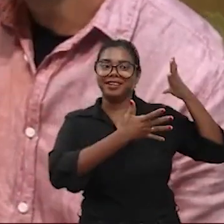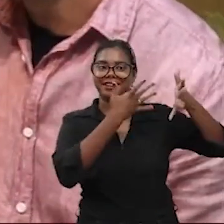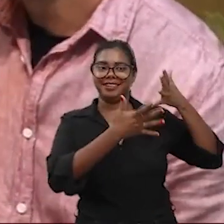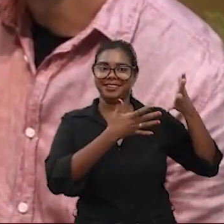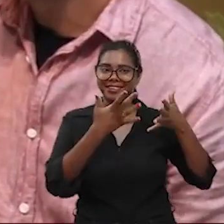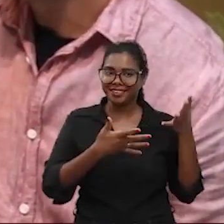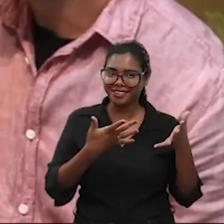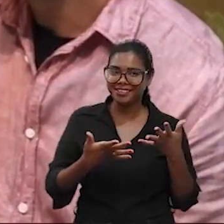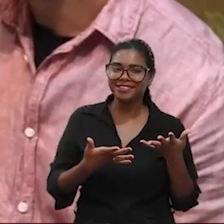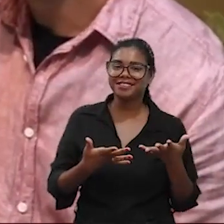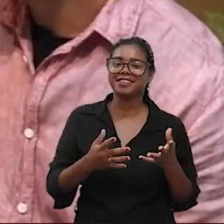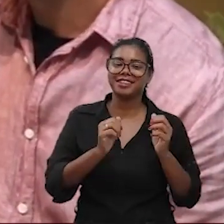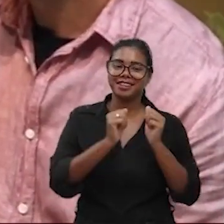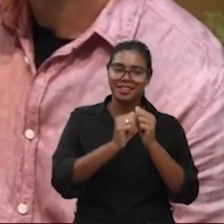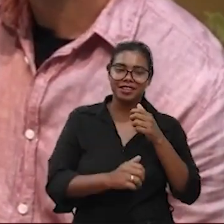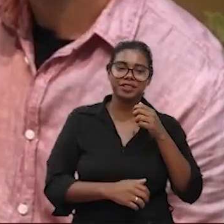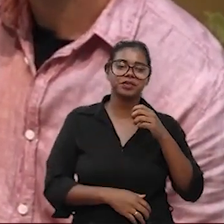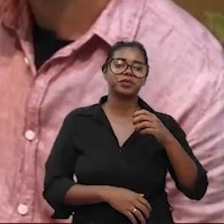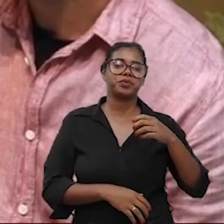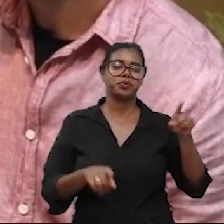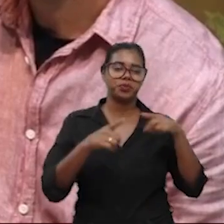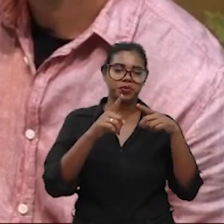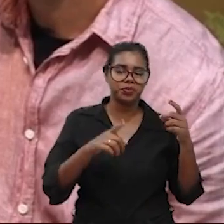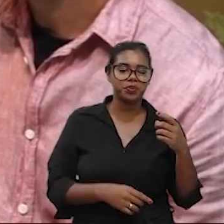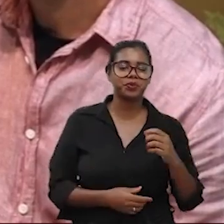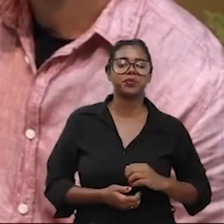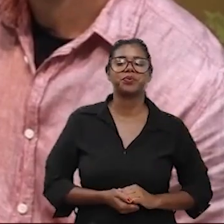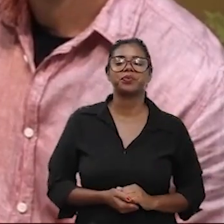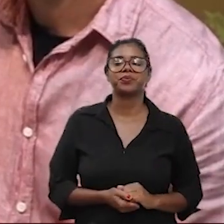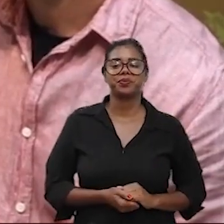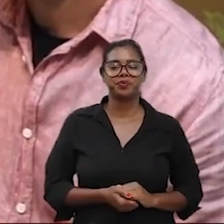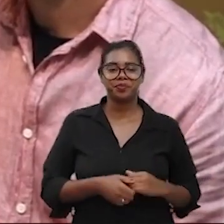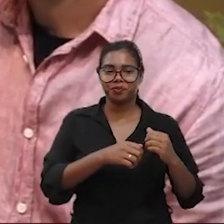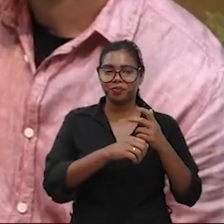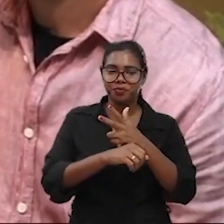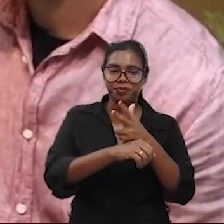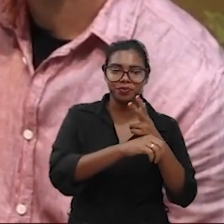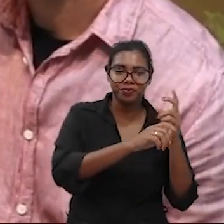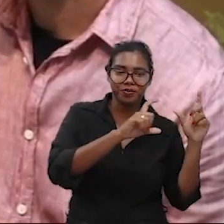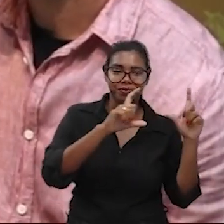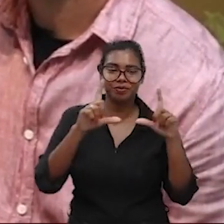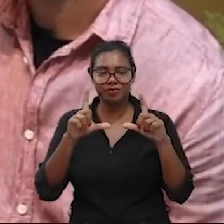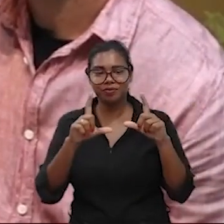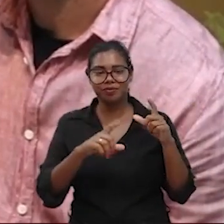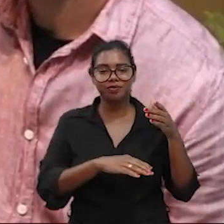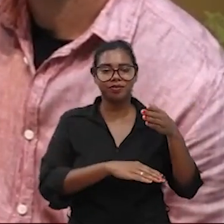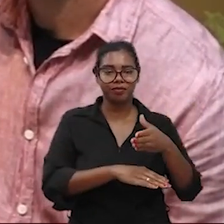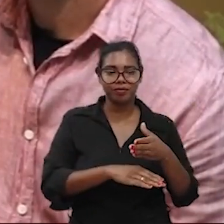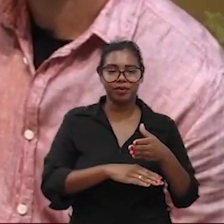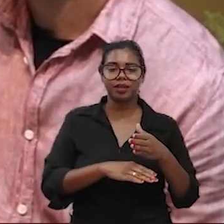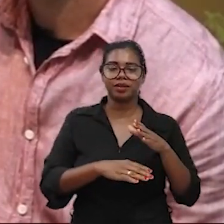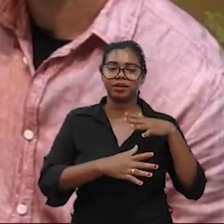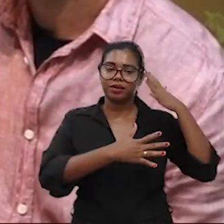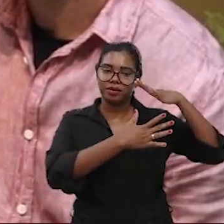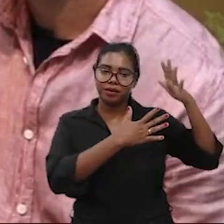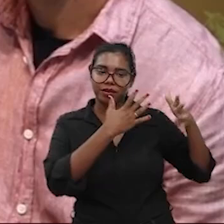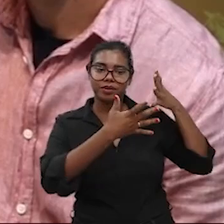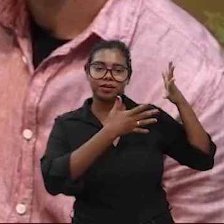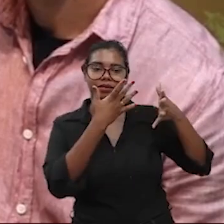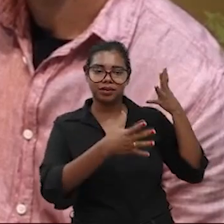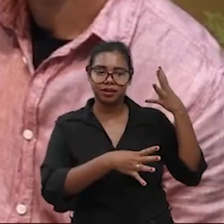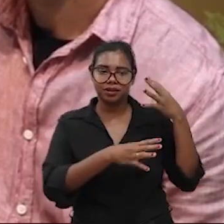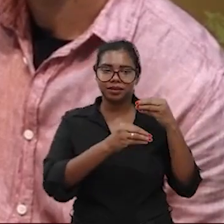fica na loucura para tirar, sai de câmera, para correr e ir para o palco. Mas, assim, na loucura